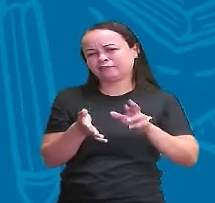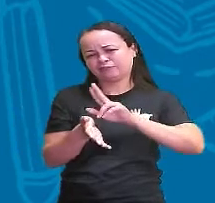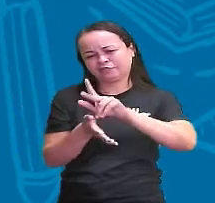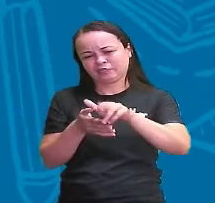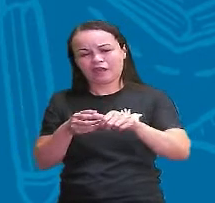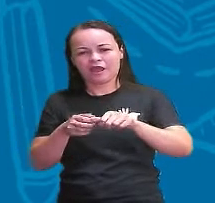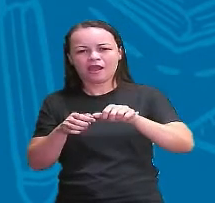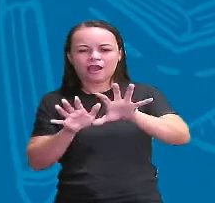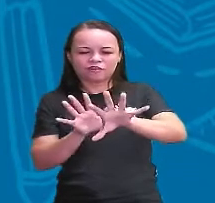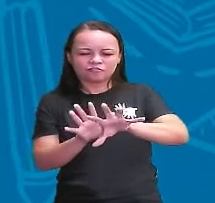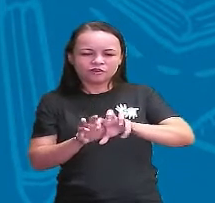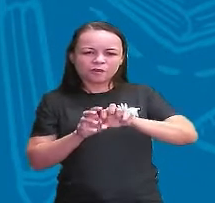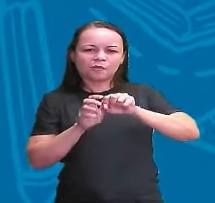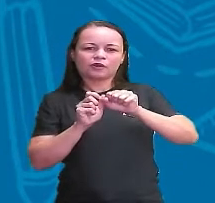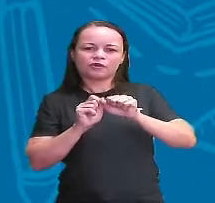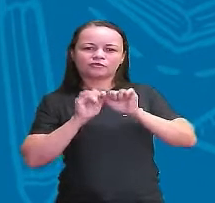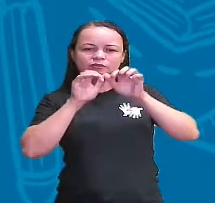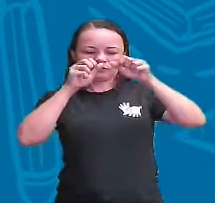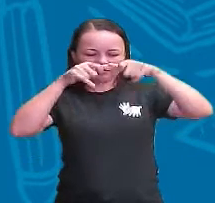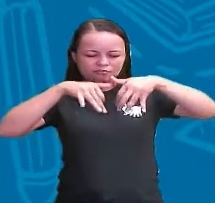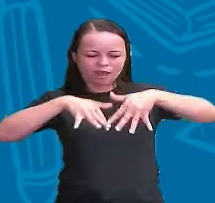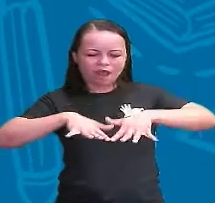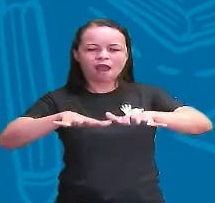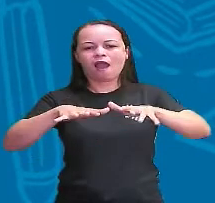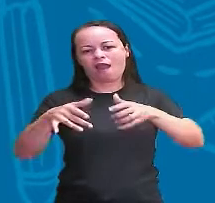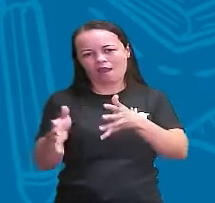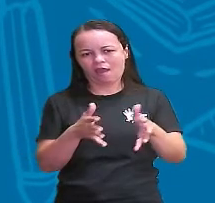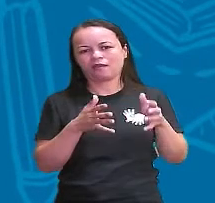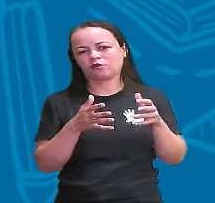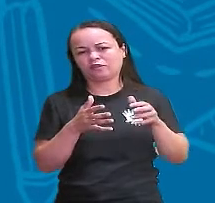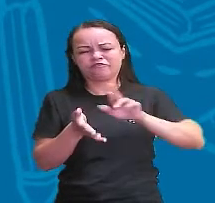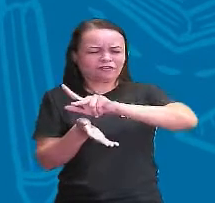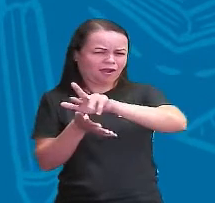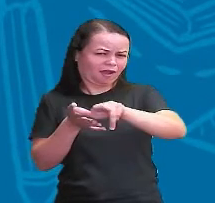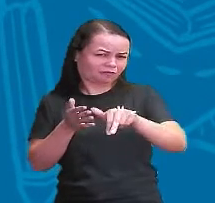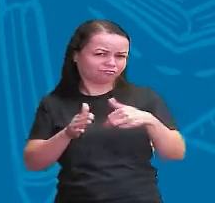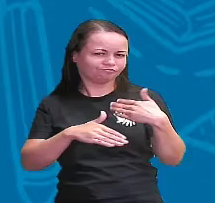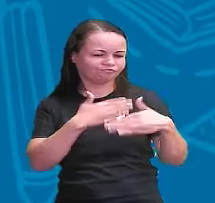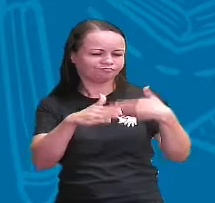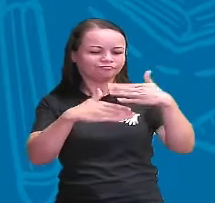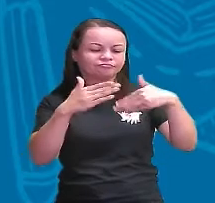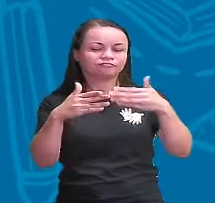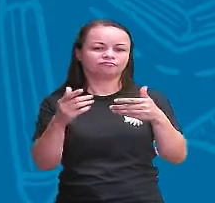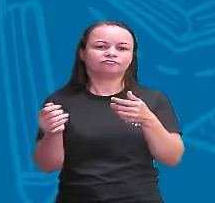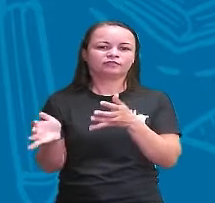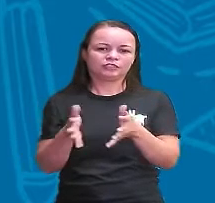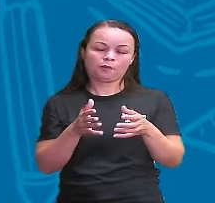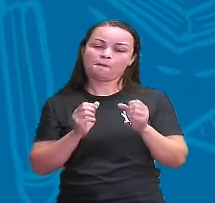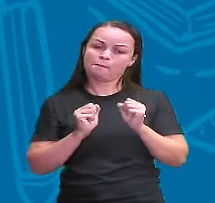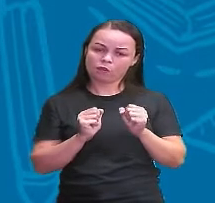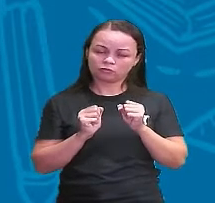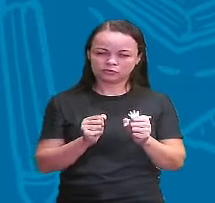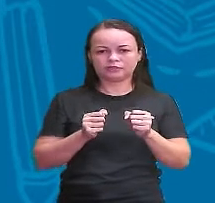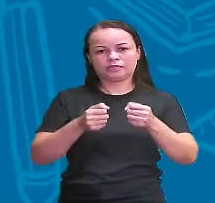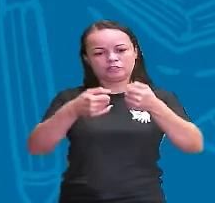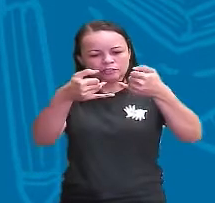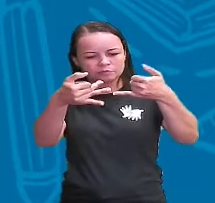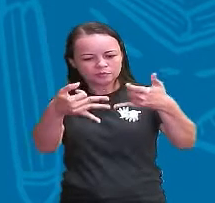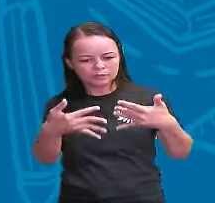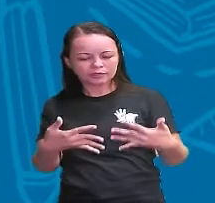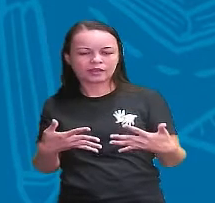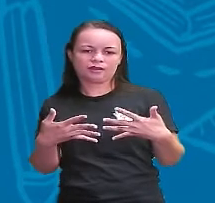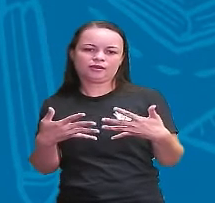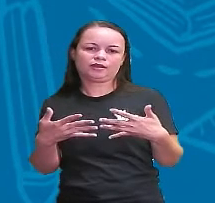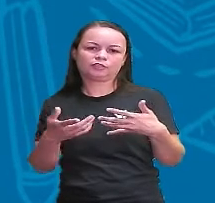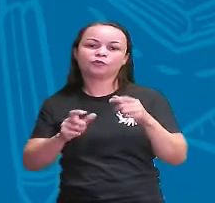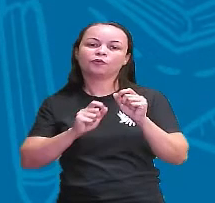a evaporação da água e entre inúmeros outros processos, né, que só podem ser explicados graças